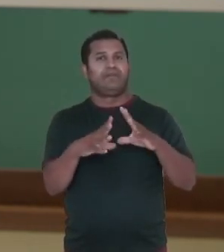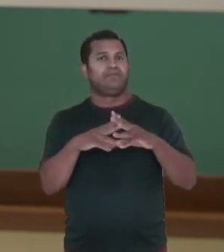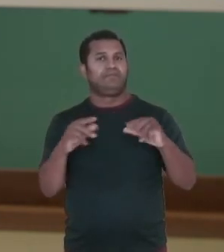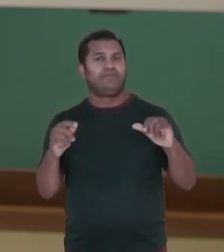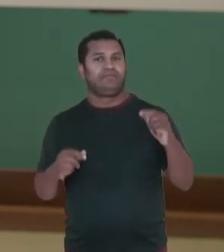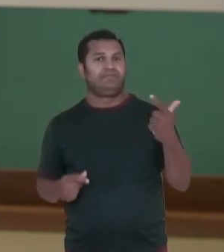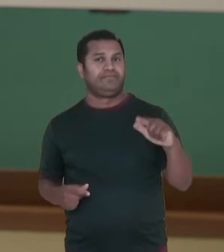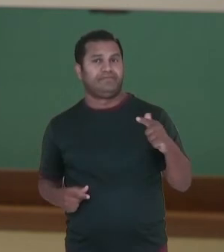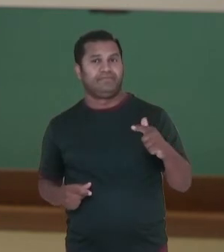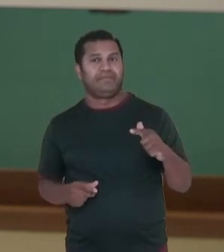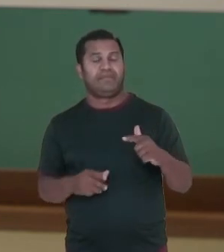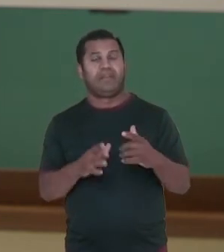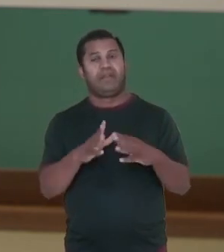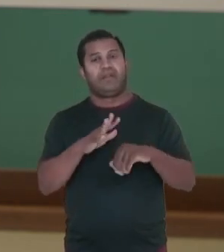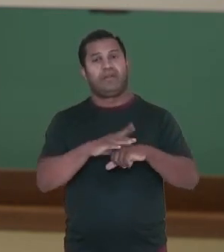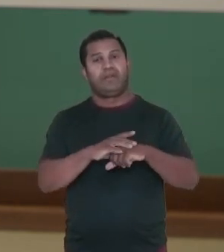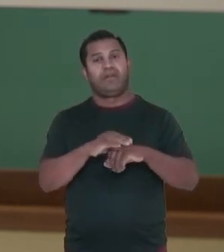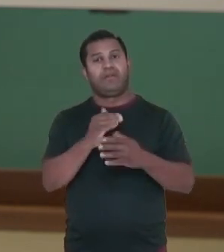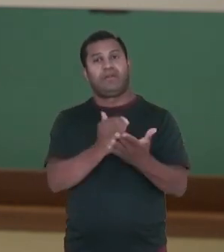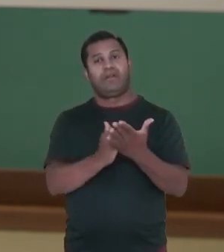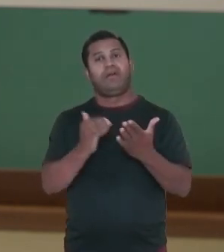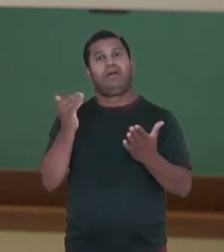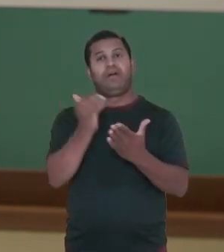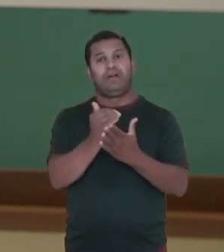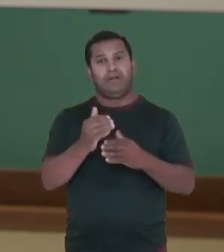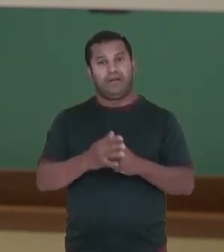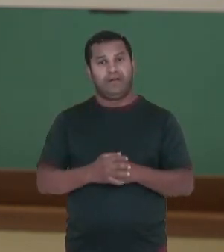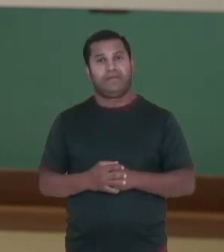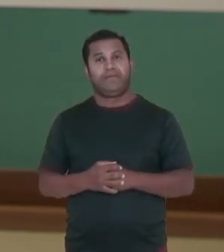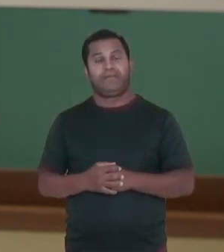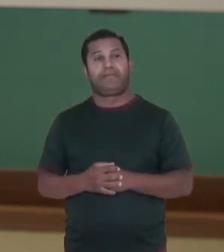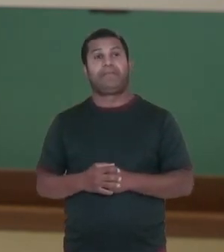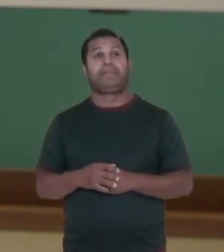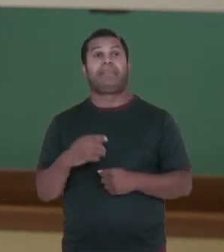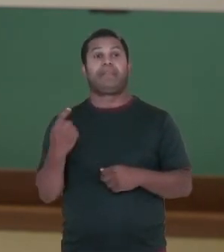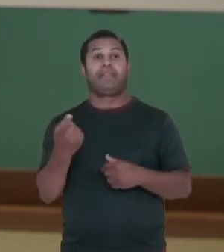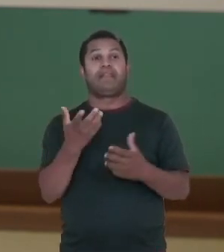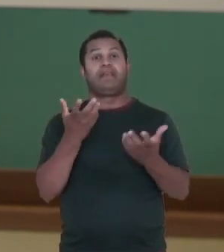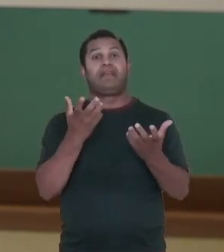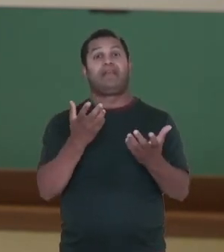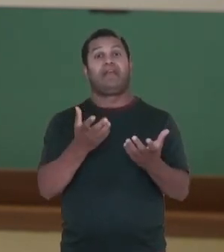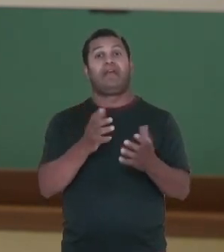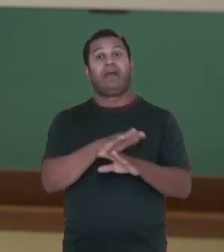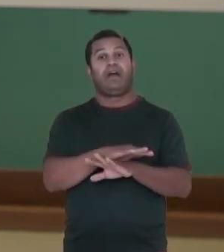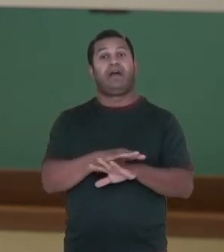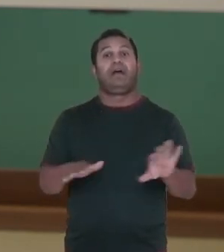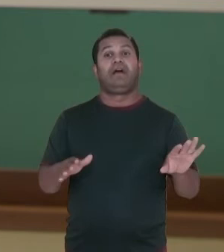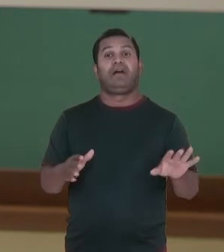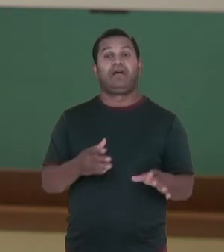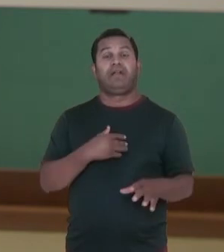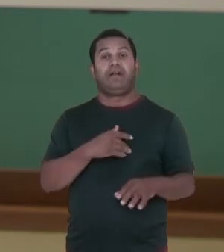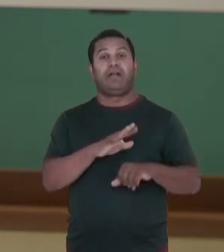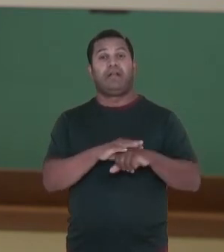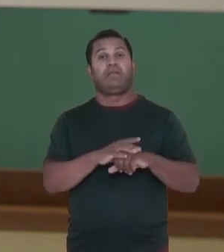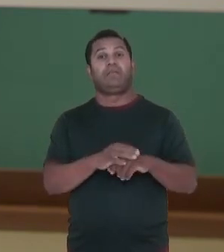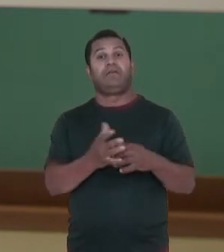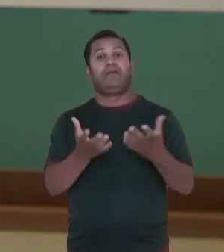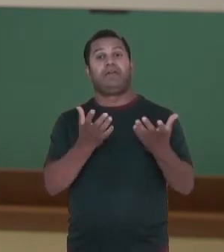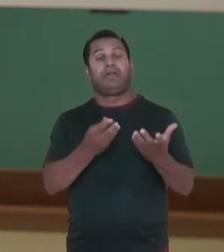quero? Eu como parente, como responsável, quero proporcionar que ele tenha uma morte boa. Então eu